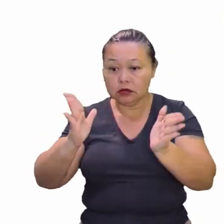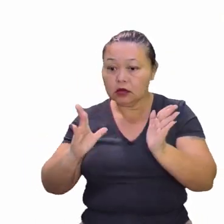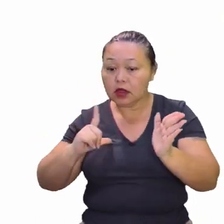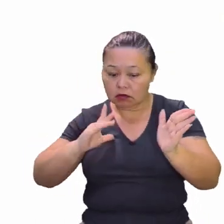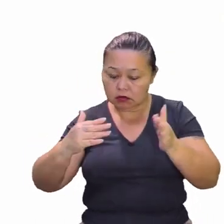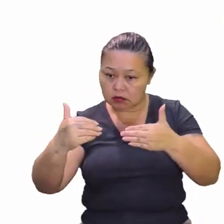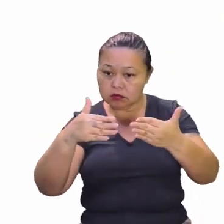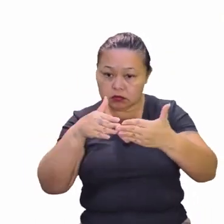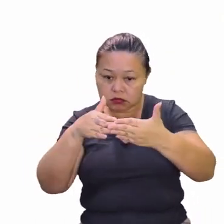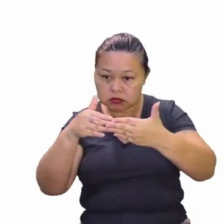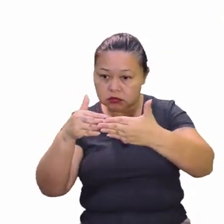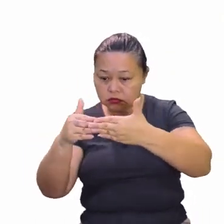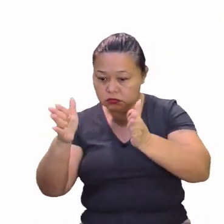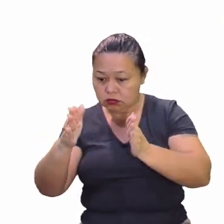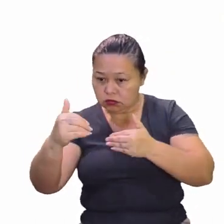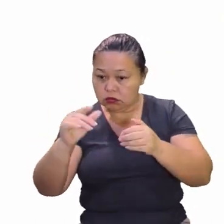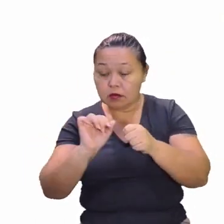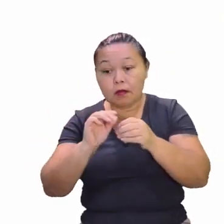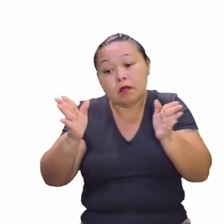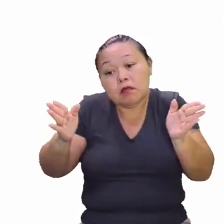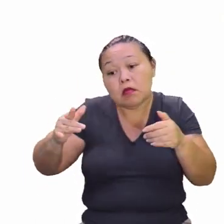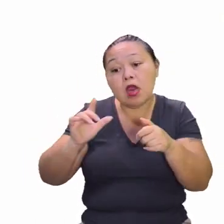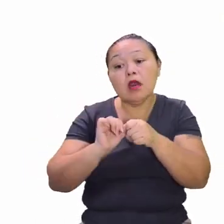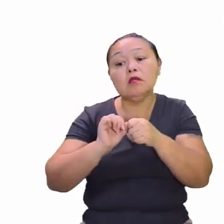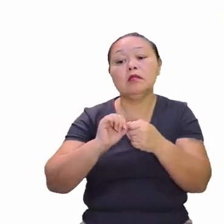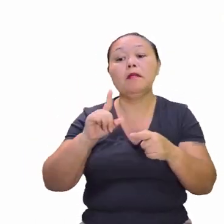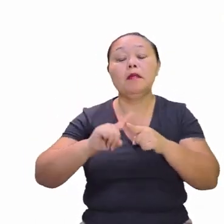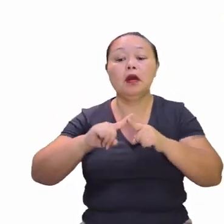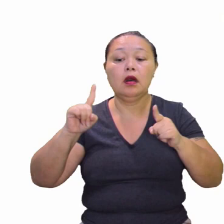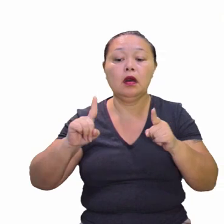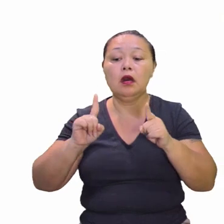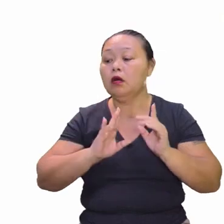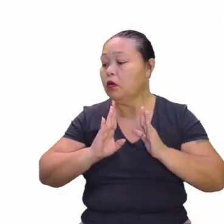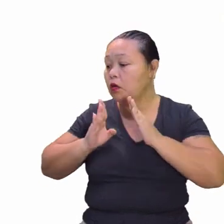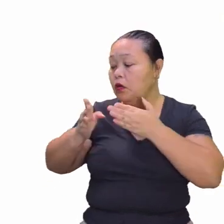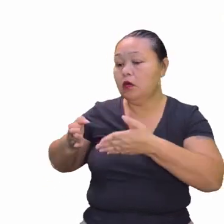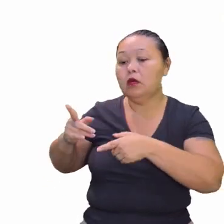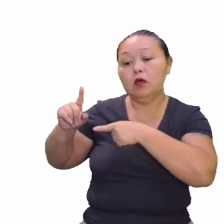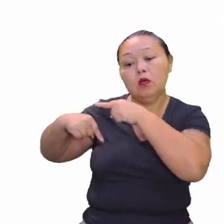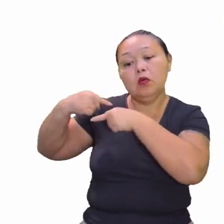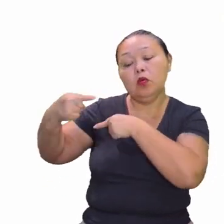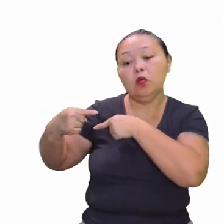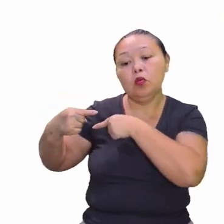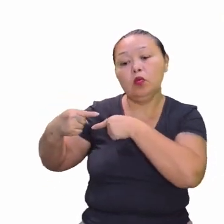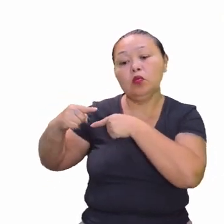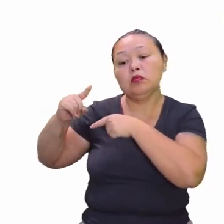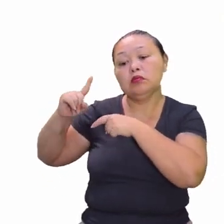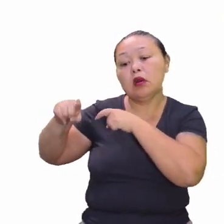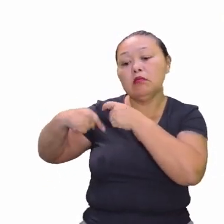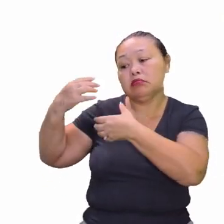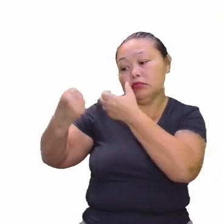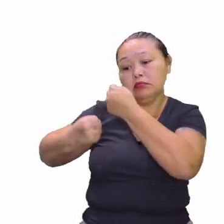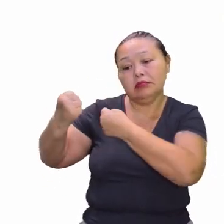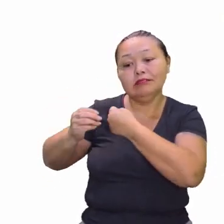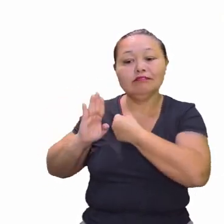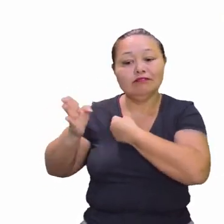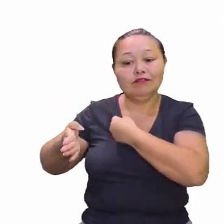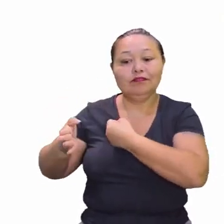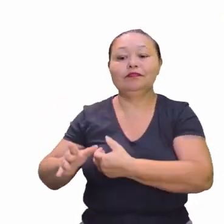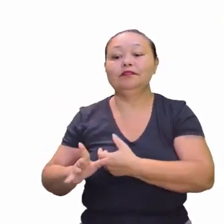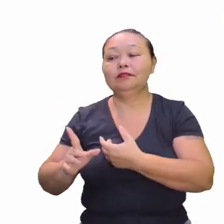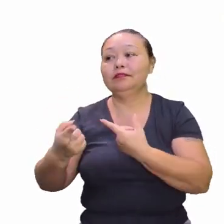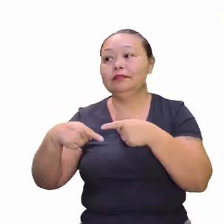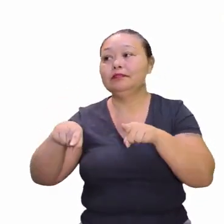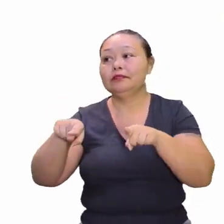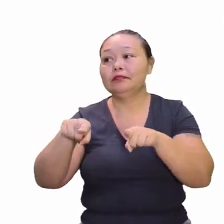intensivo? Temos o modelo intensivo, mas o modelo intensivo é voltado para a produção de leite em Rondônia.